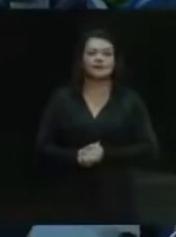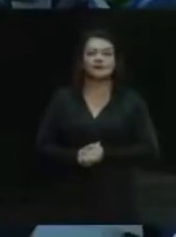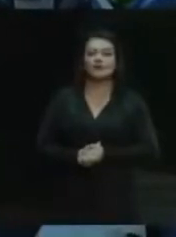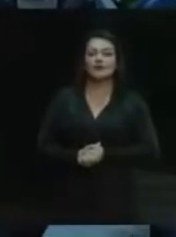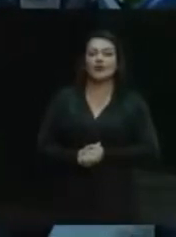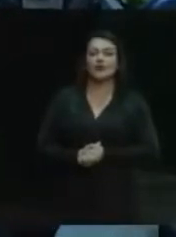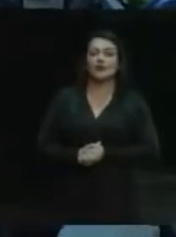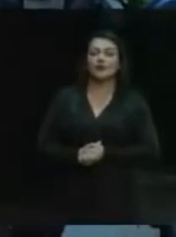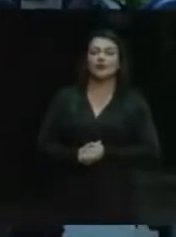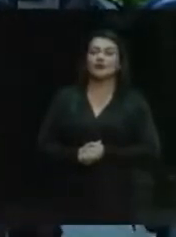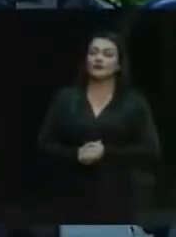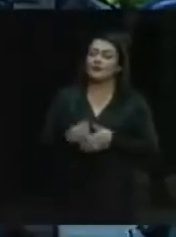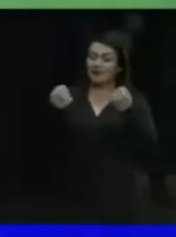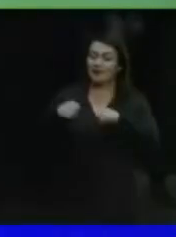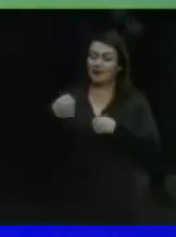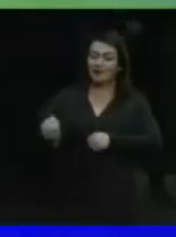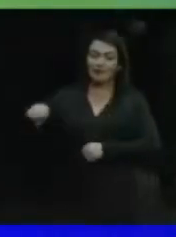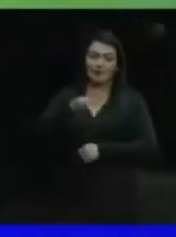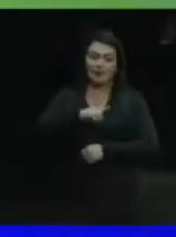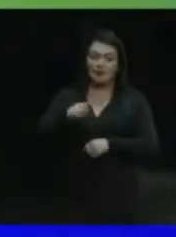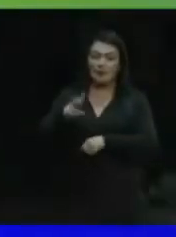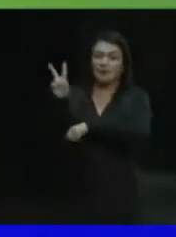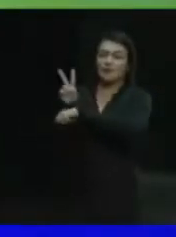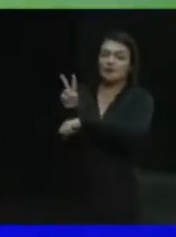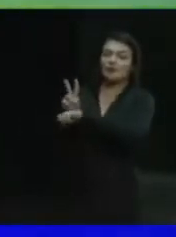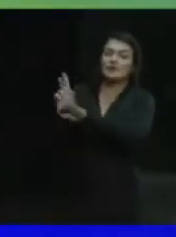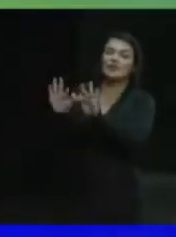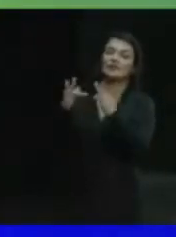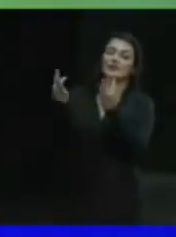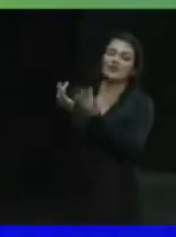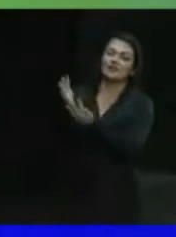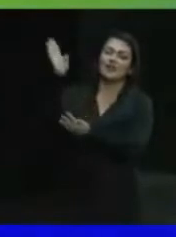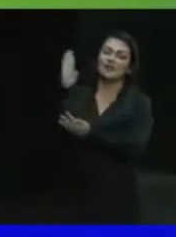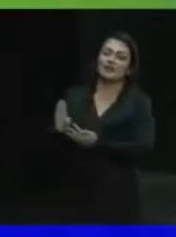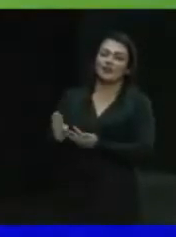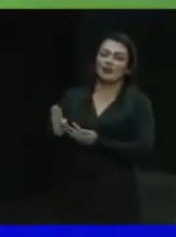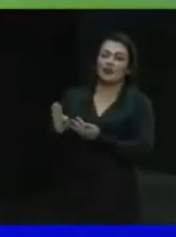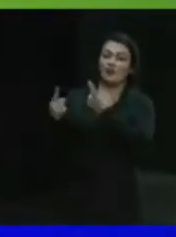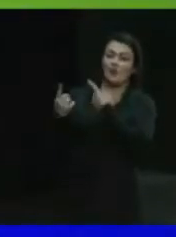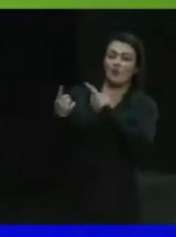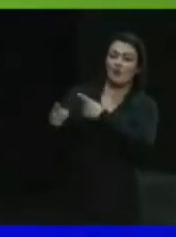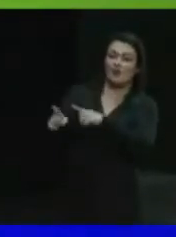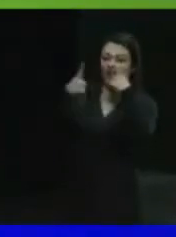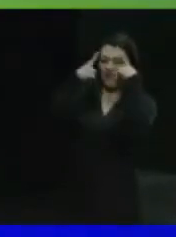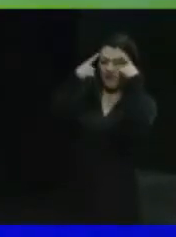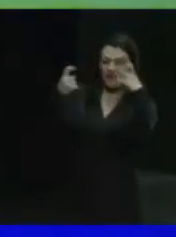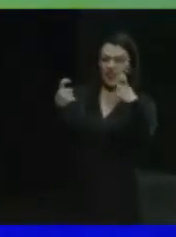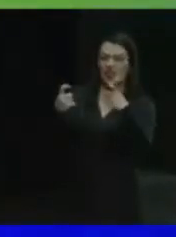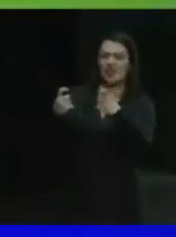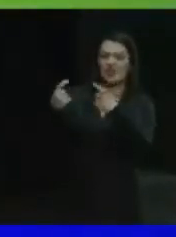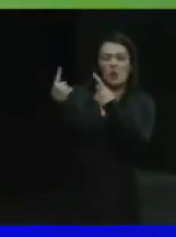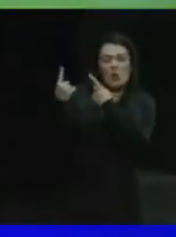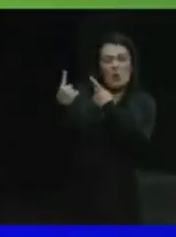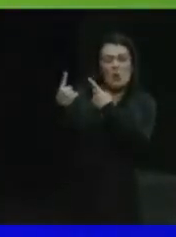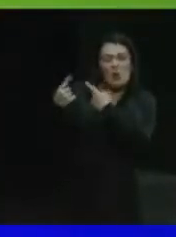Precisamos proteger a família brasileira contra a violência, contra a desagregação e contra as drogas